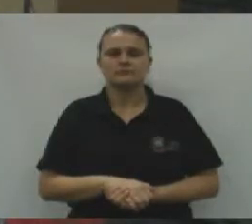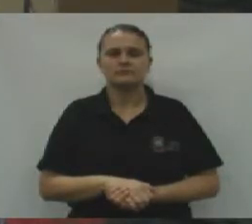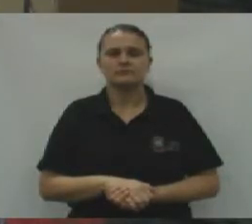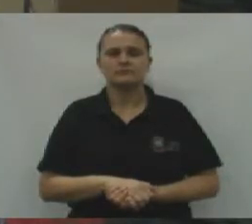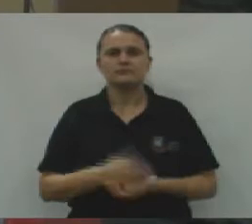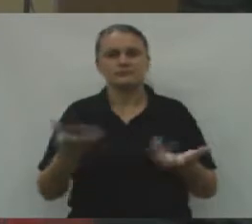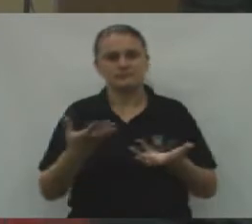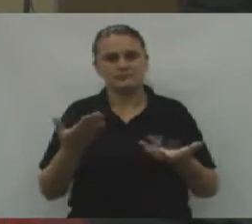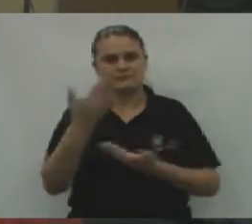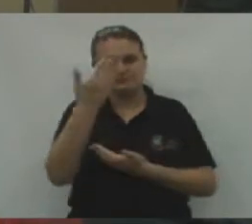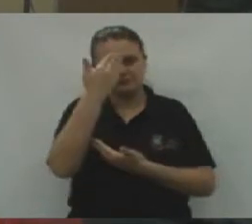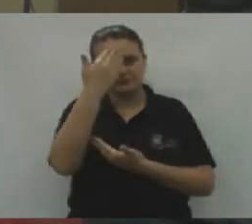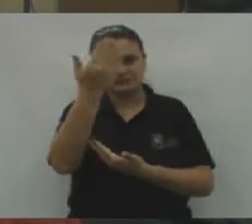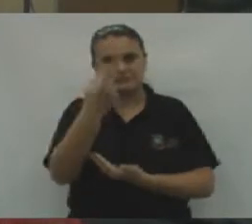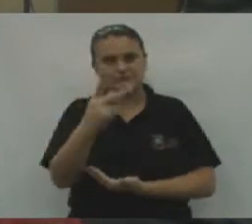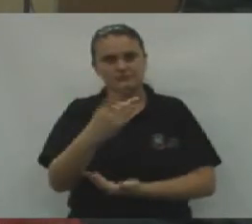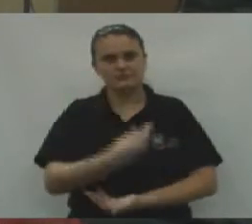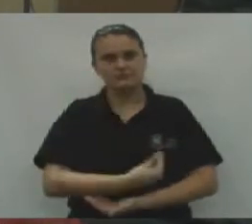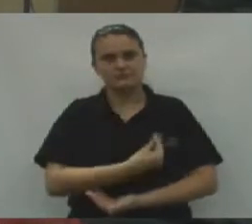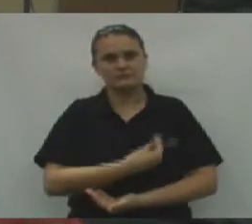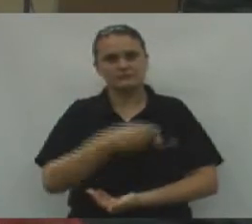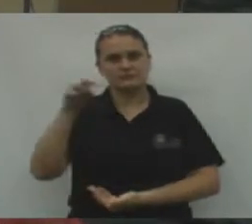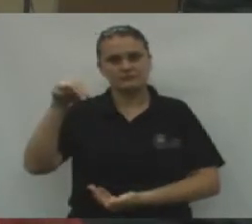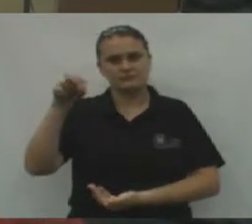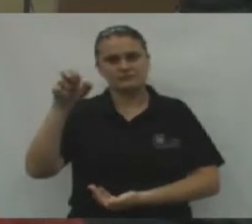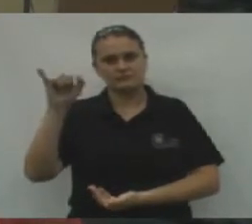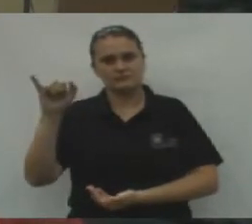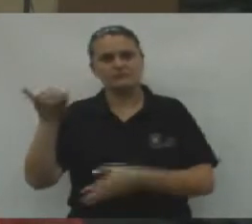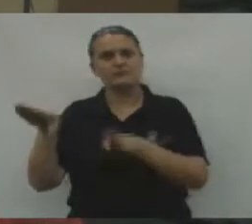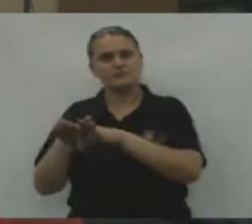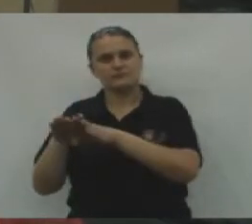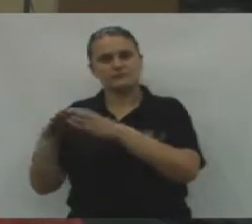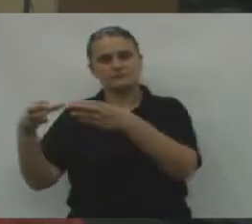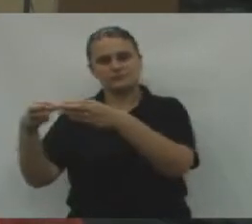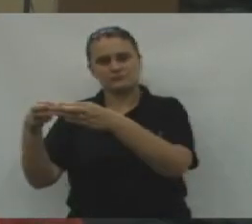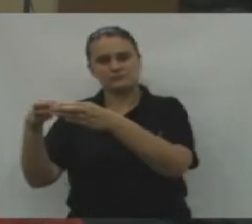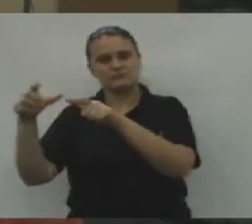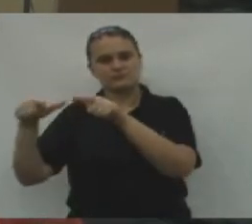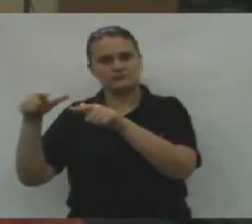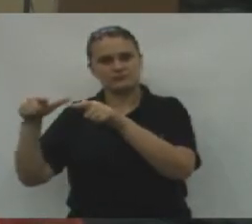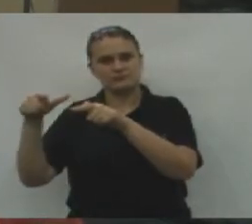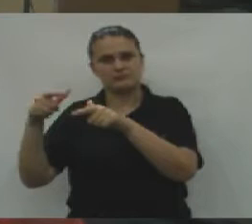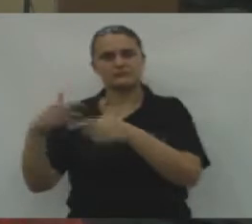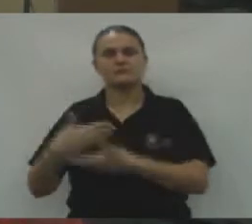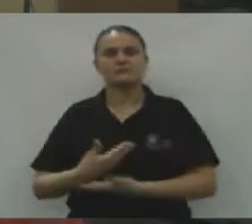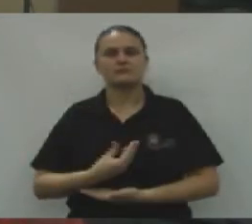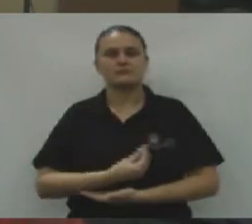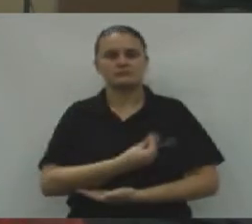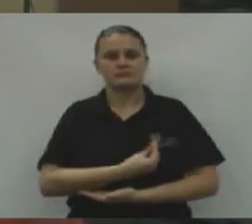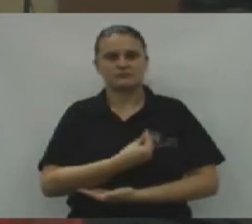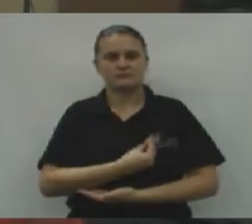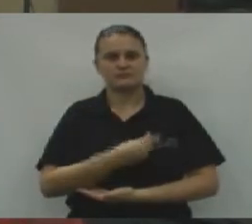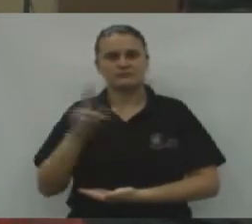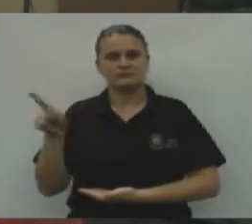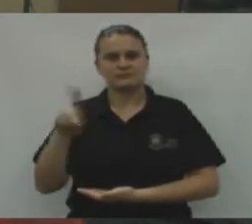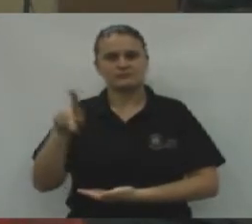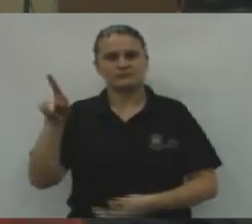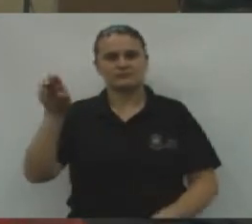Então, queremos agradecer a presença do Ney Kukla e também, né, na tua pessoa, agradecer a presença também do